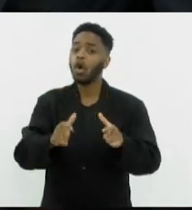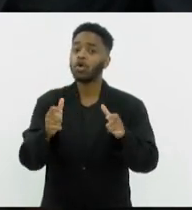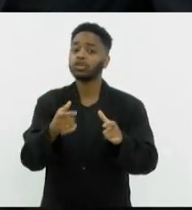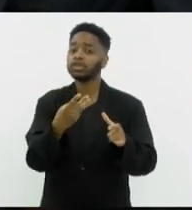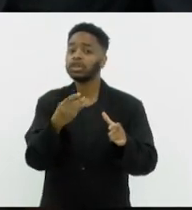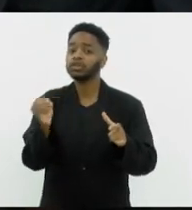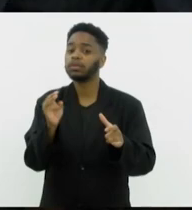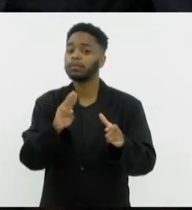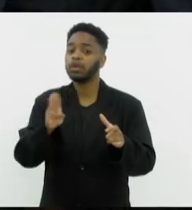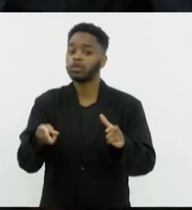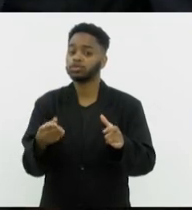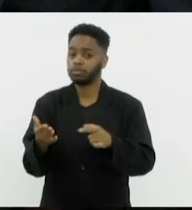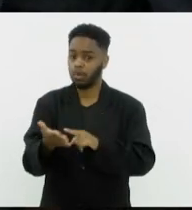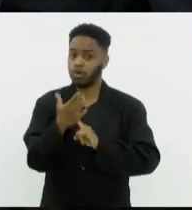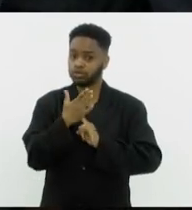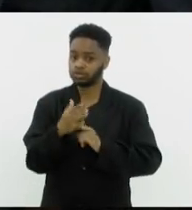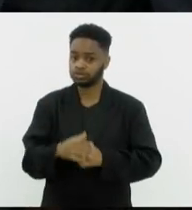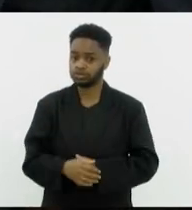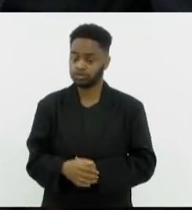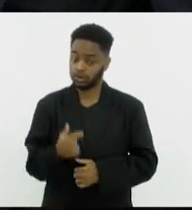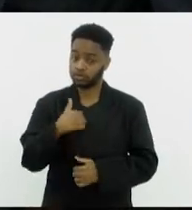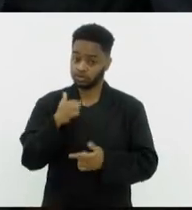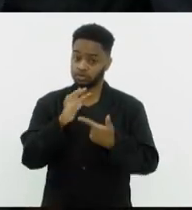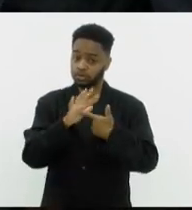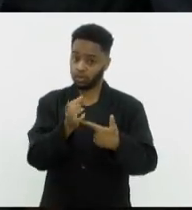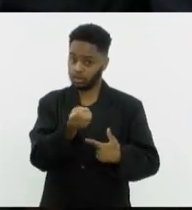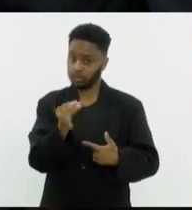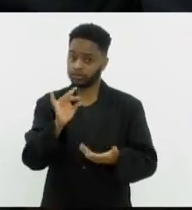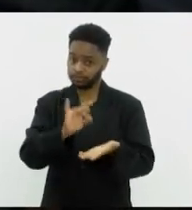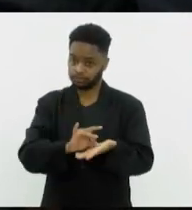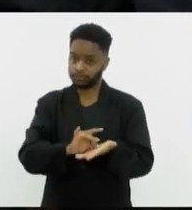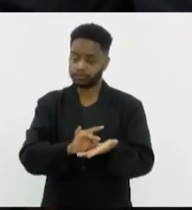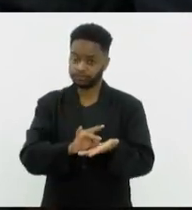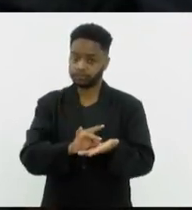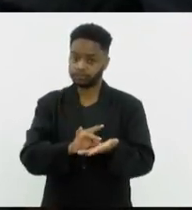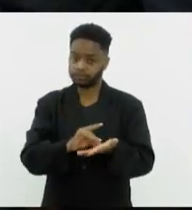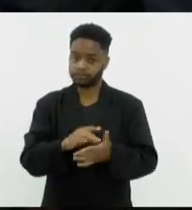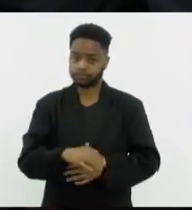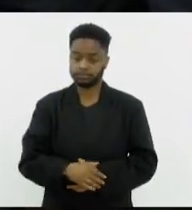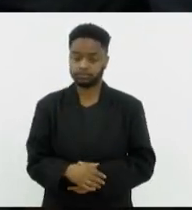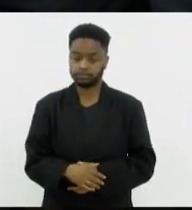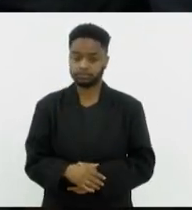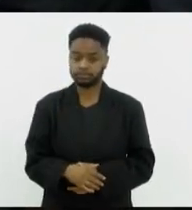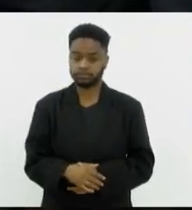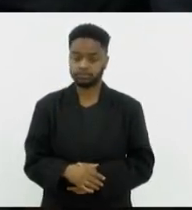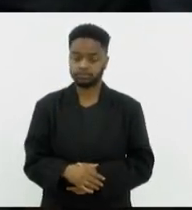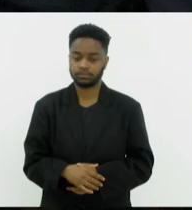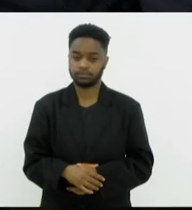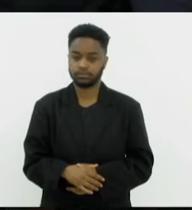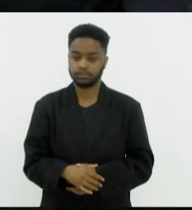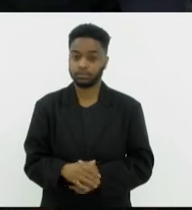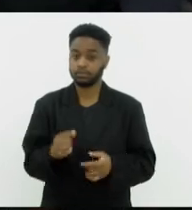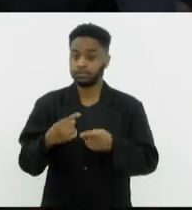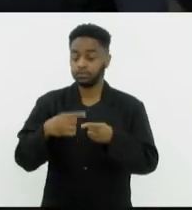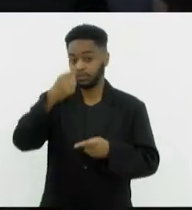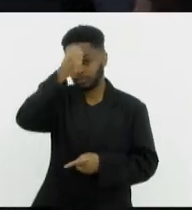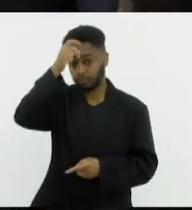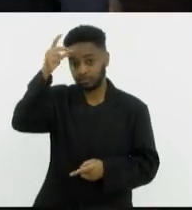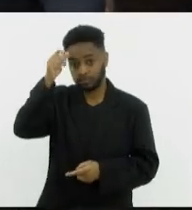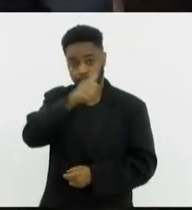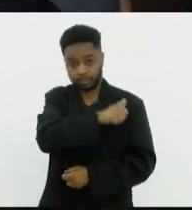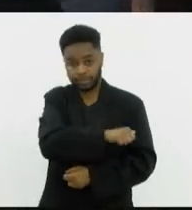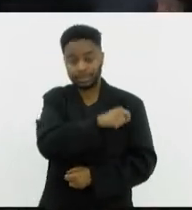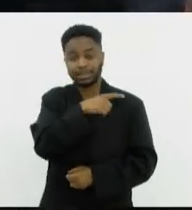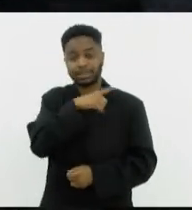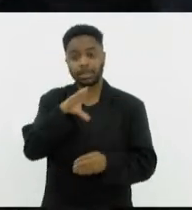300 milhões. Eu lhe dou números reais, eu lhe dou números reais. A Prefeitura do Rio de Janeiro teve um